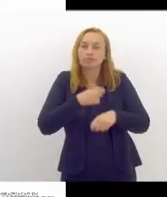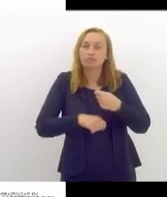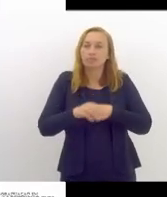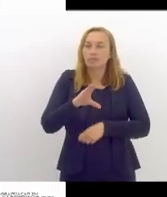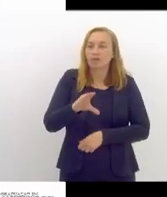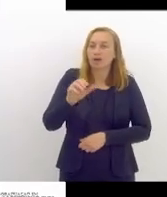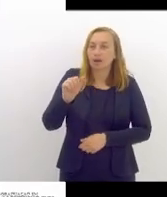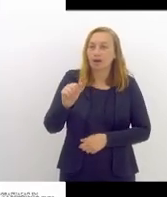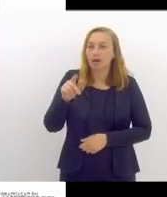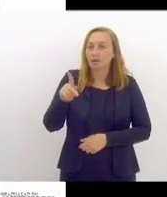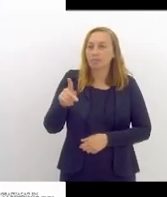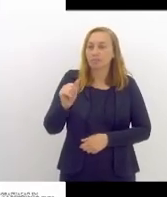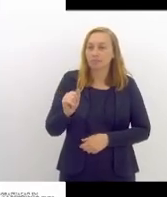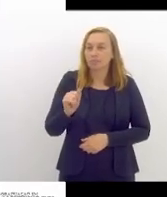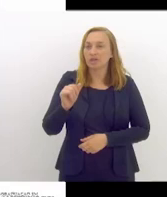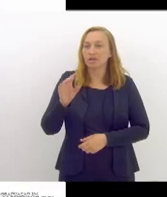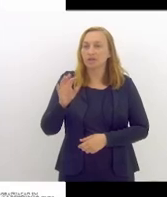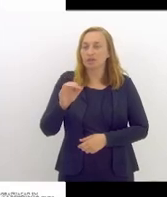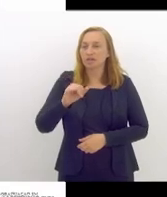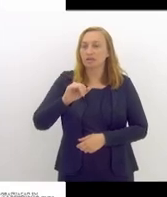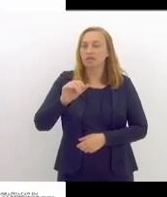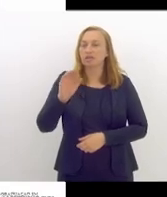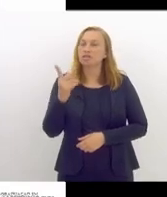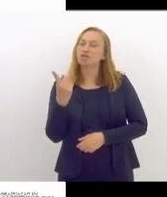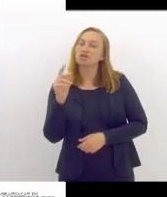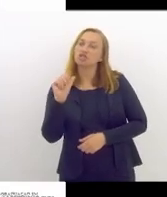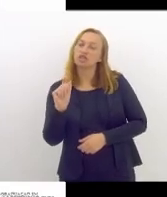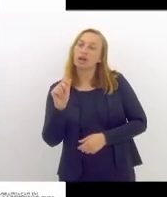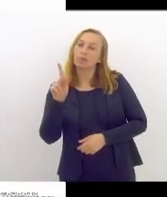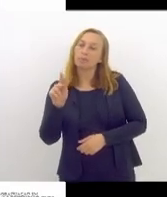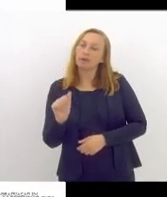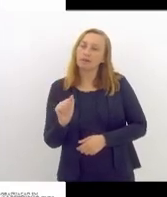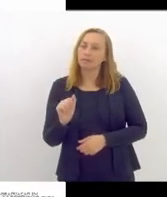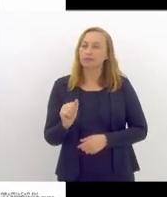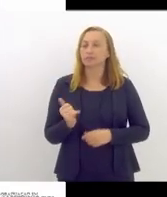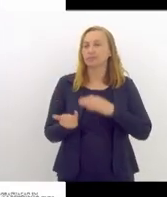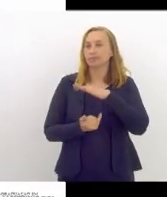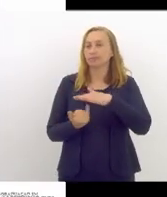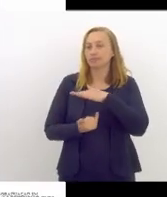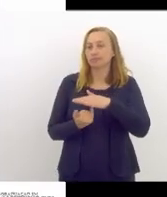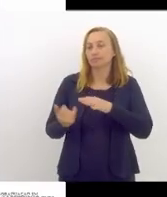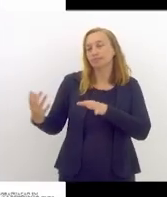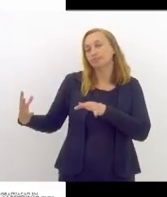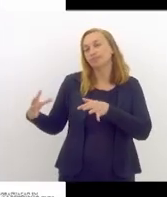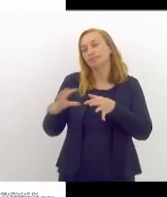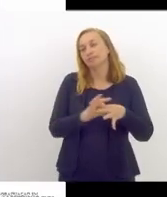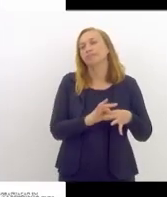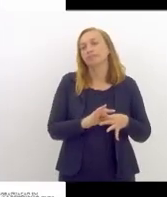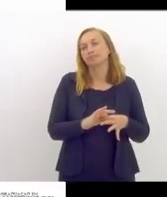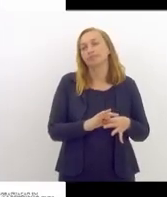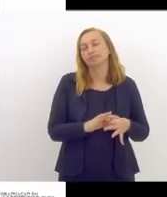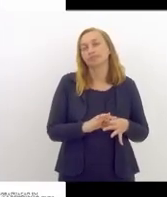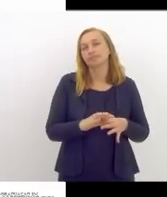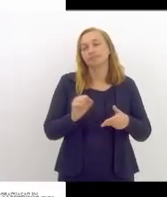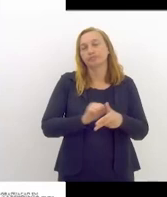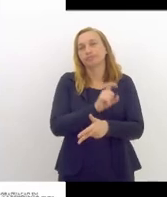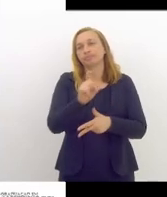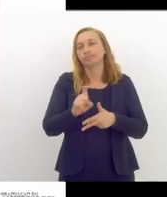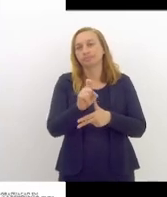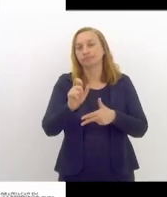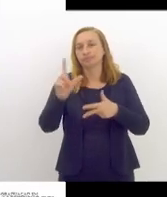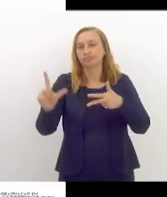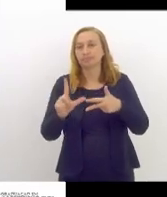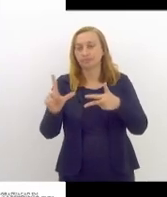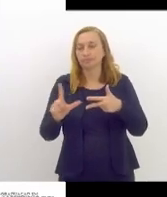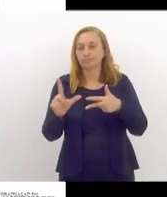né o Instituto Jânio dos Santos Neves é um instituto totalmente integrado ao executível legislativo